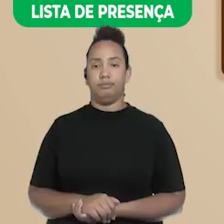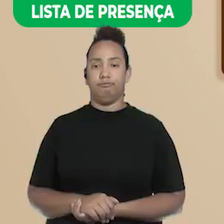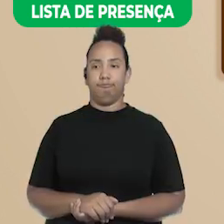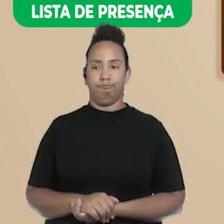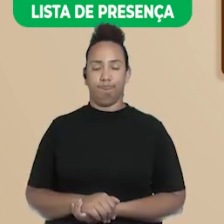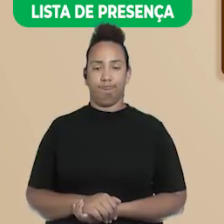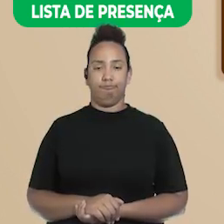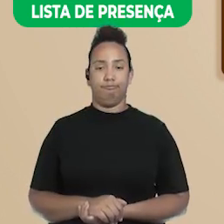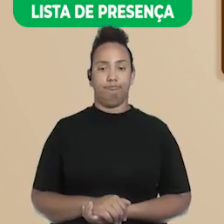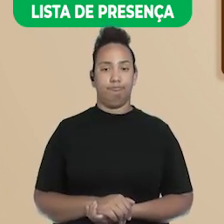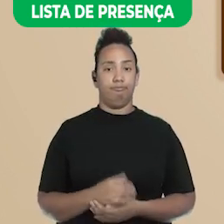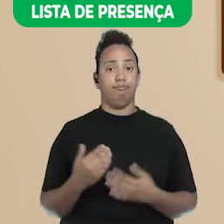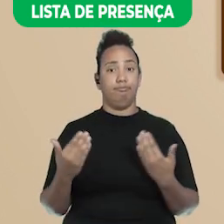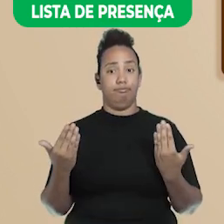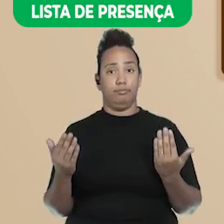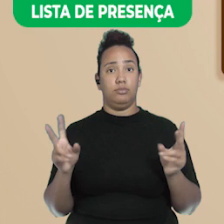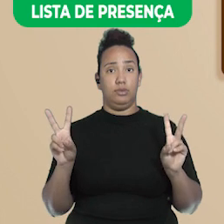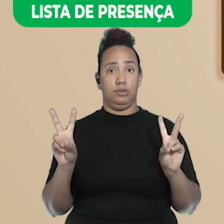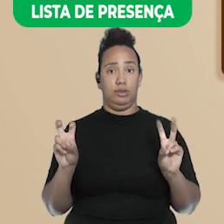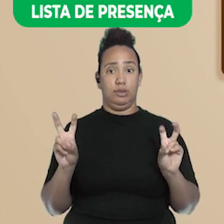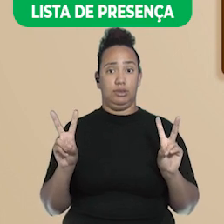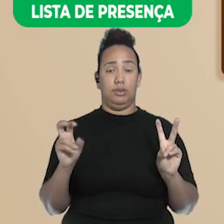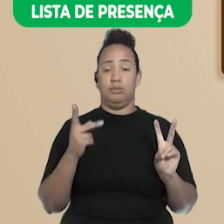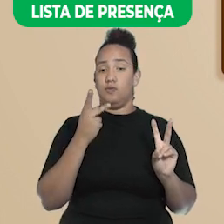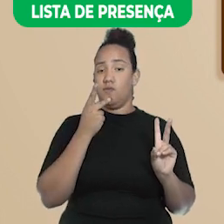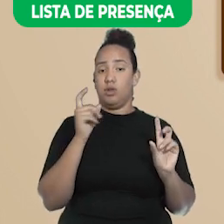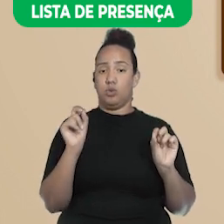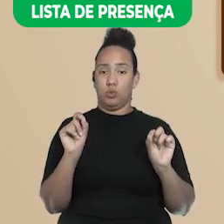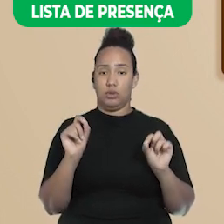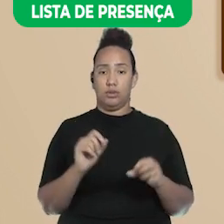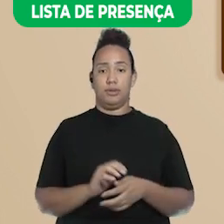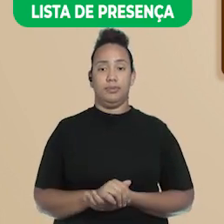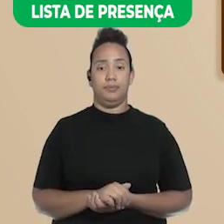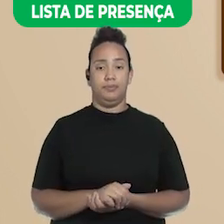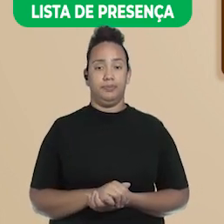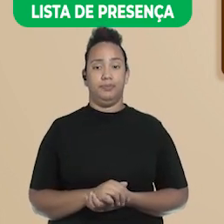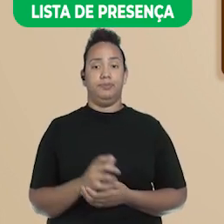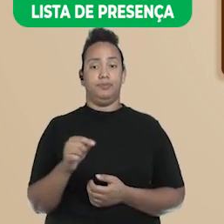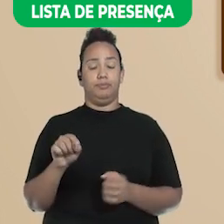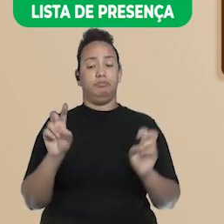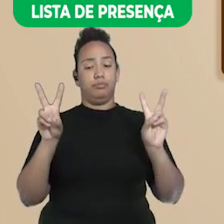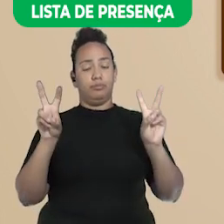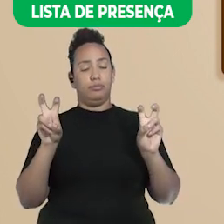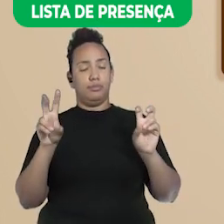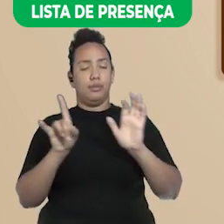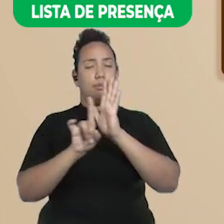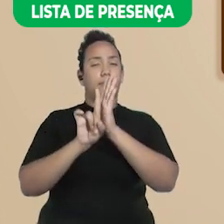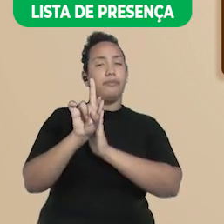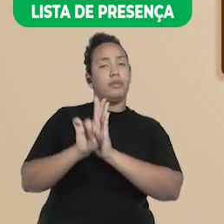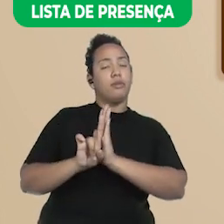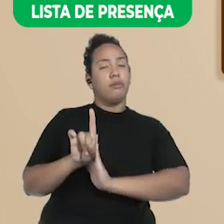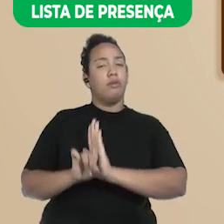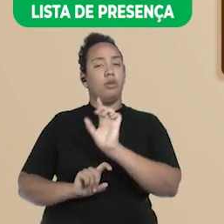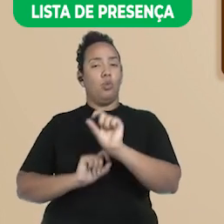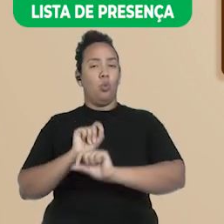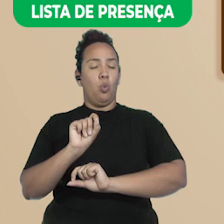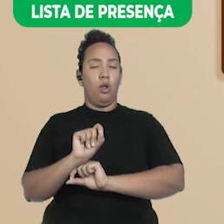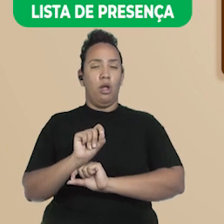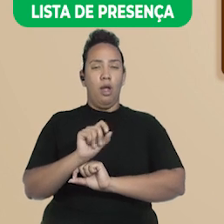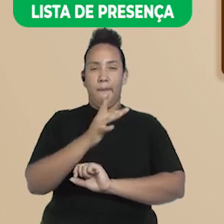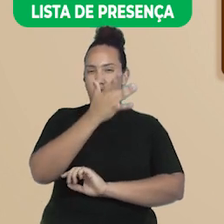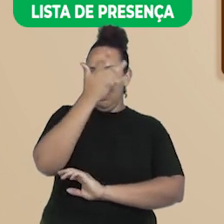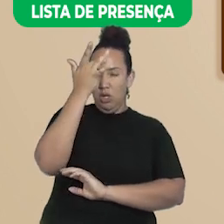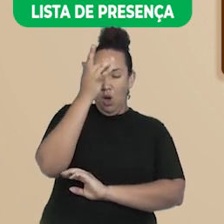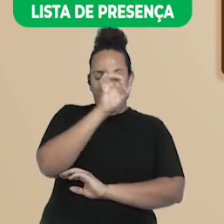Bom, pelo título da tabela, conseguimos perceber que João tratou de pesquisar sobre as preferências de